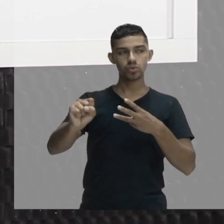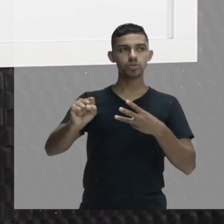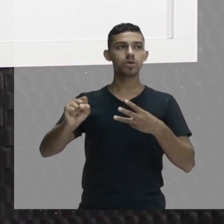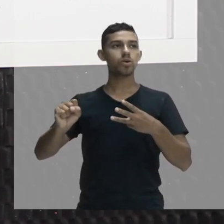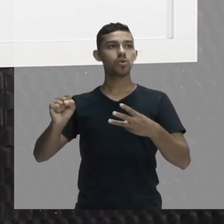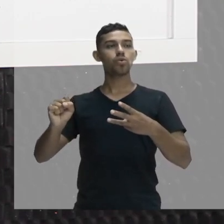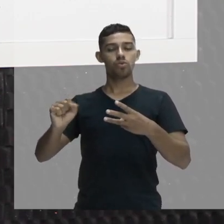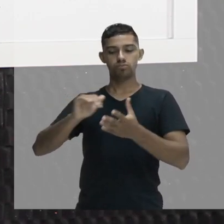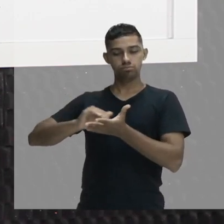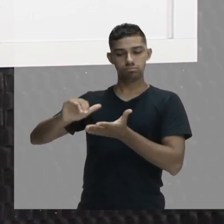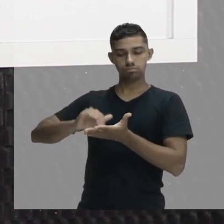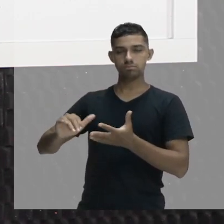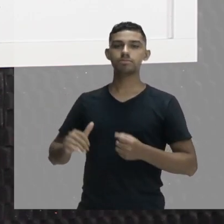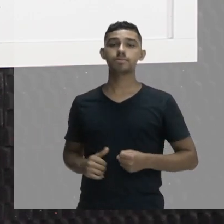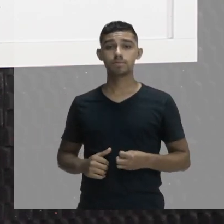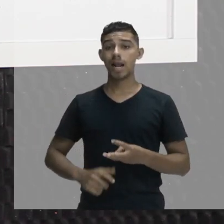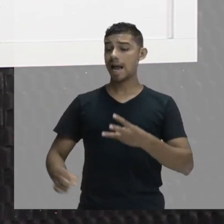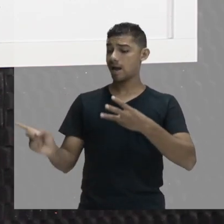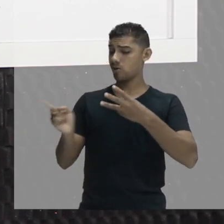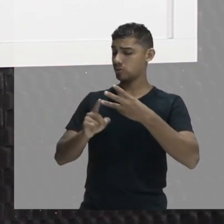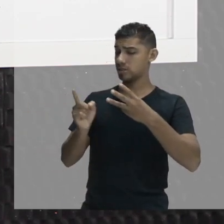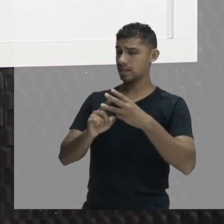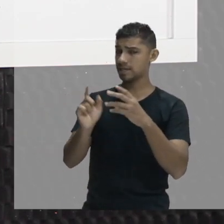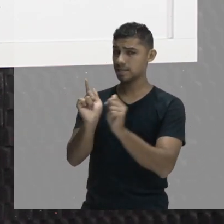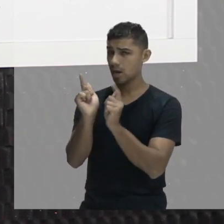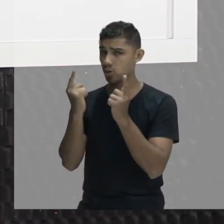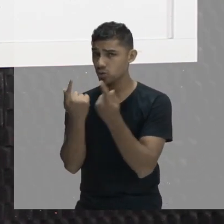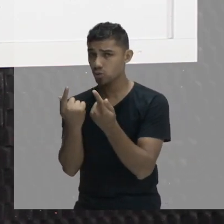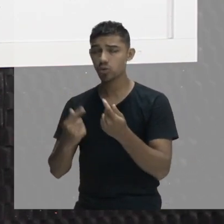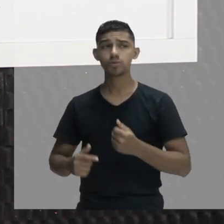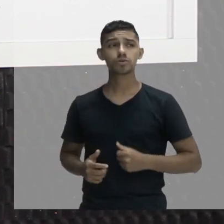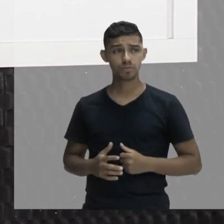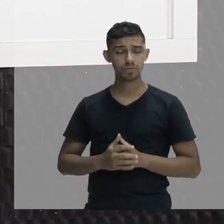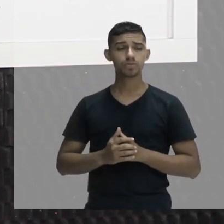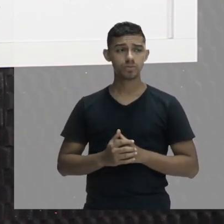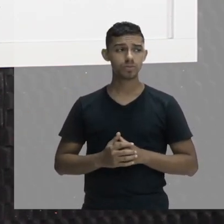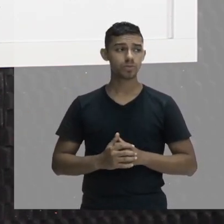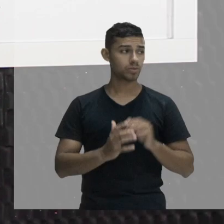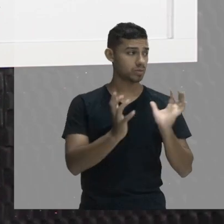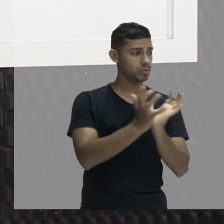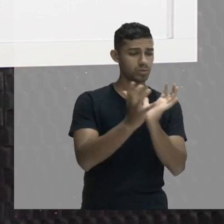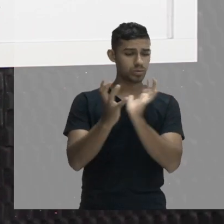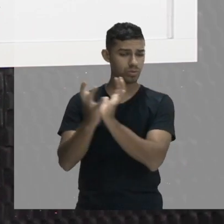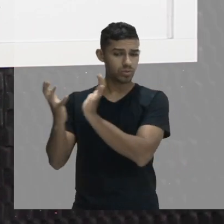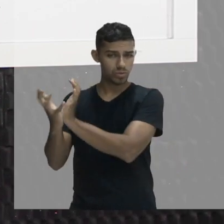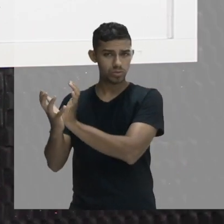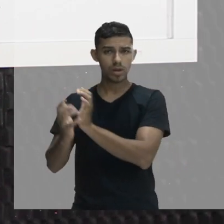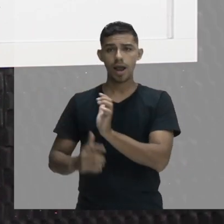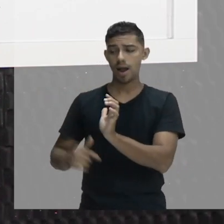Certo? E a gente vai formar aqui um terceiro grupo, onde eu vou colocar aqui Carlos como presidente,